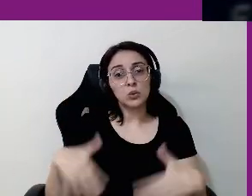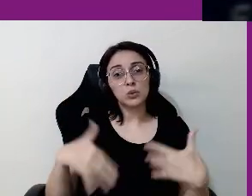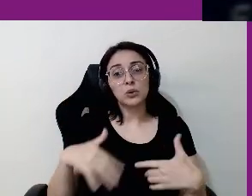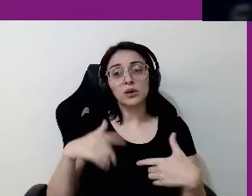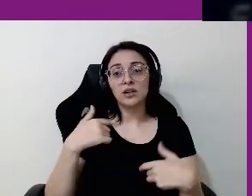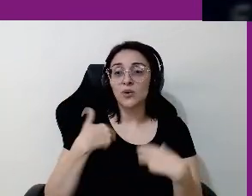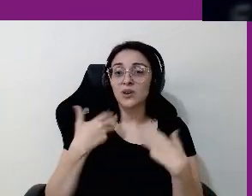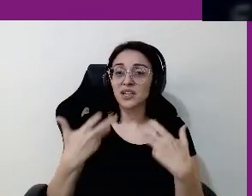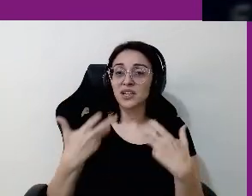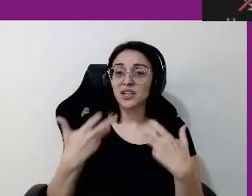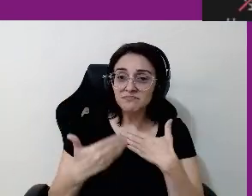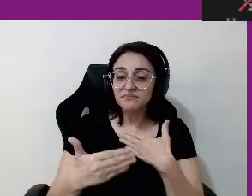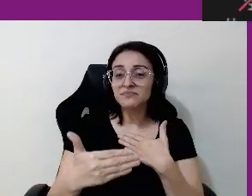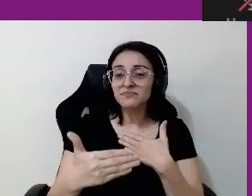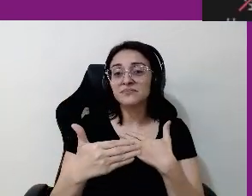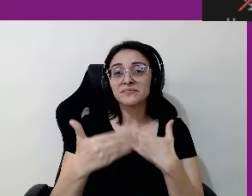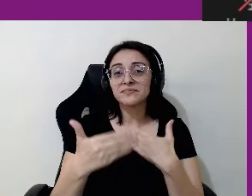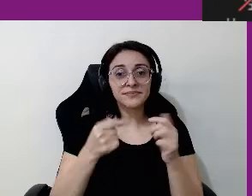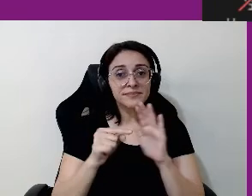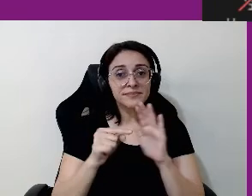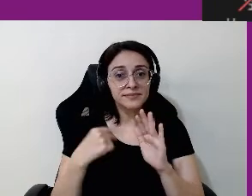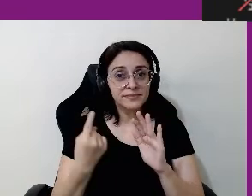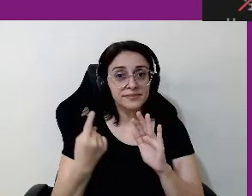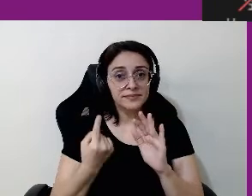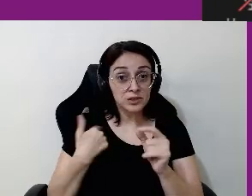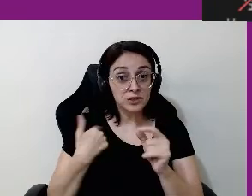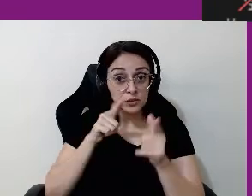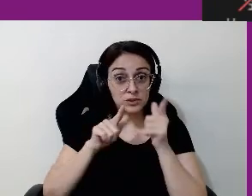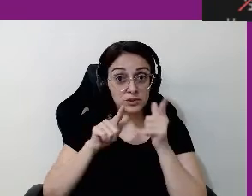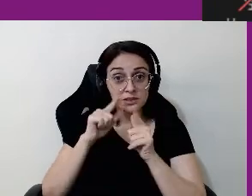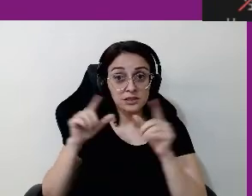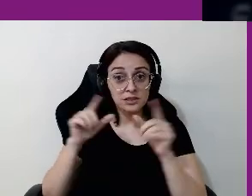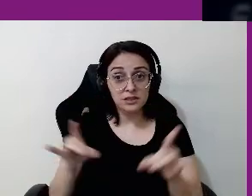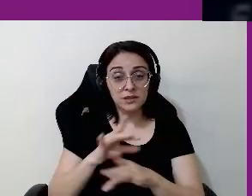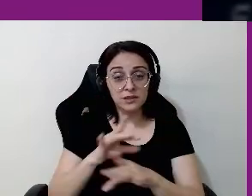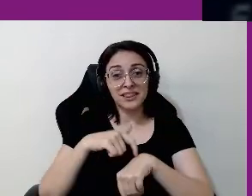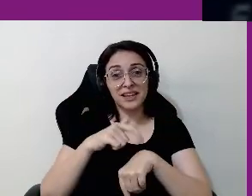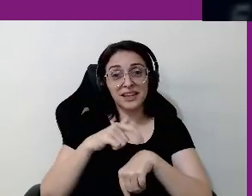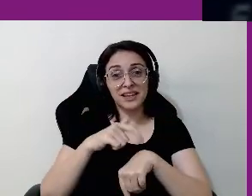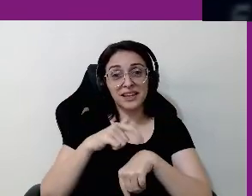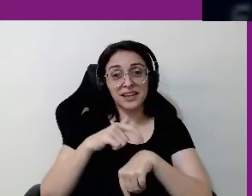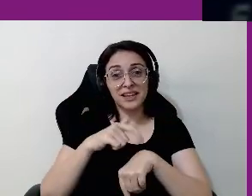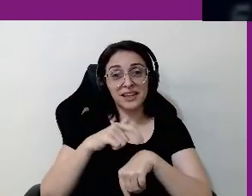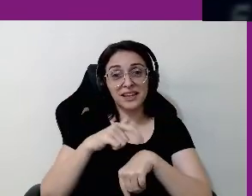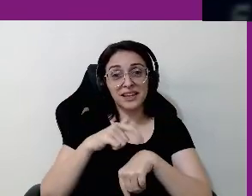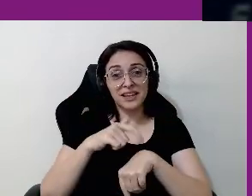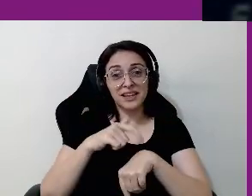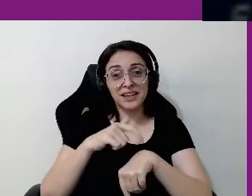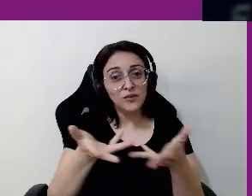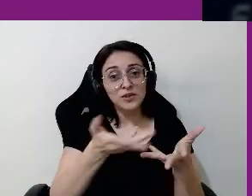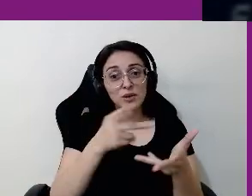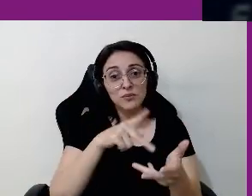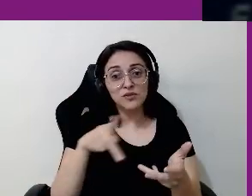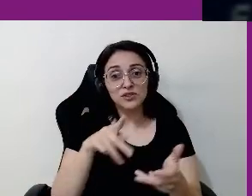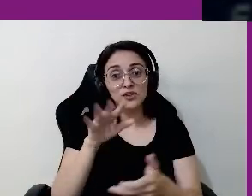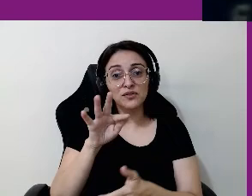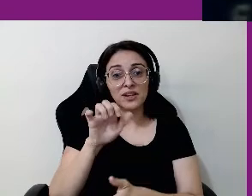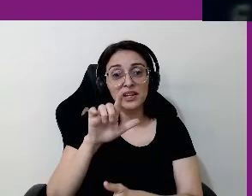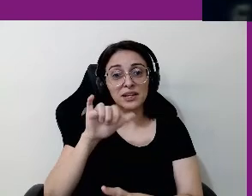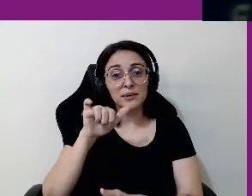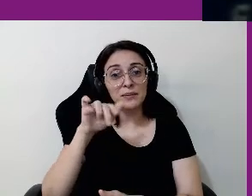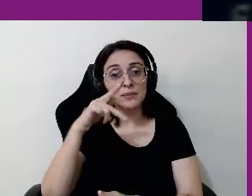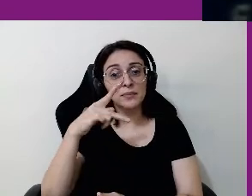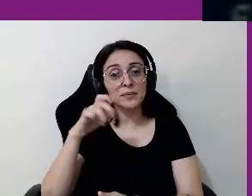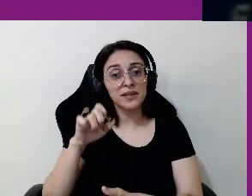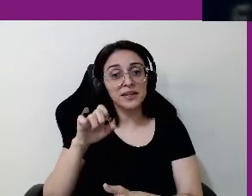Eu queria dar continuidade para a gente conseguir terminar a tempo, convidando o professor Felipe Sadi,